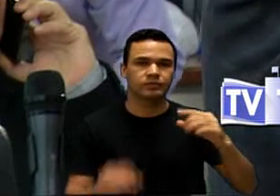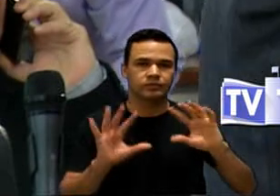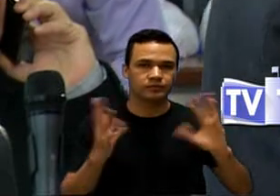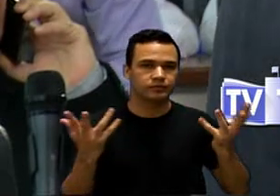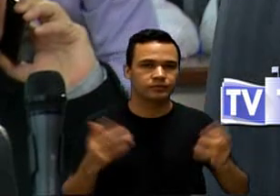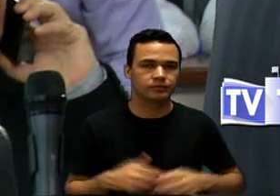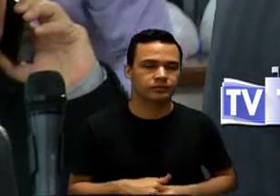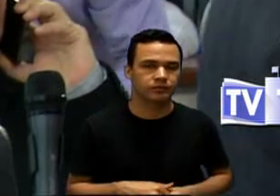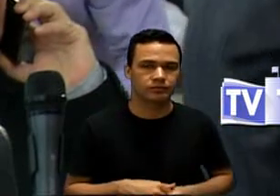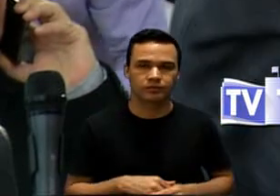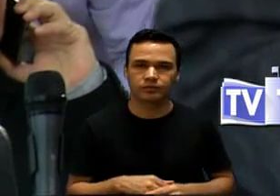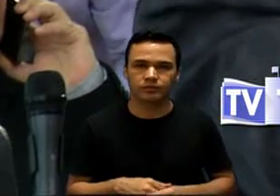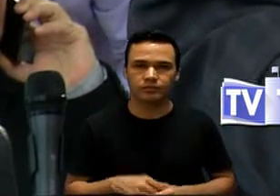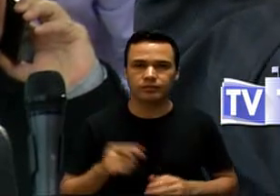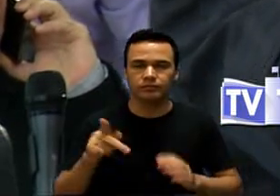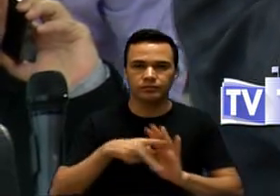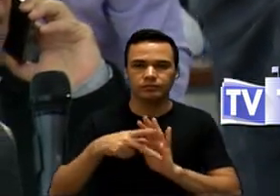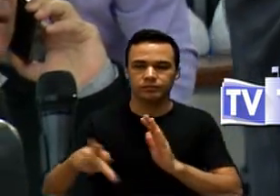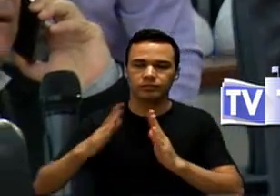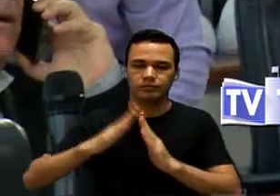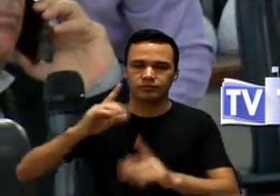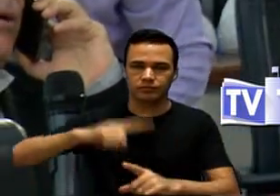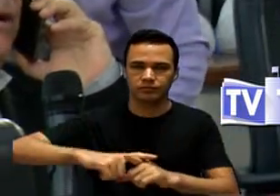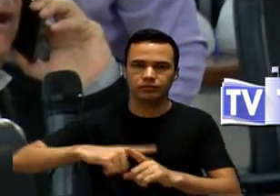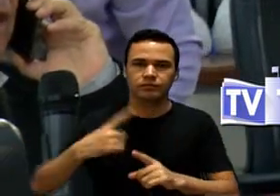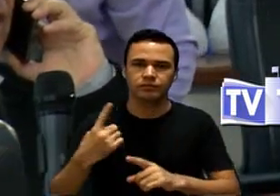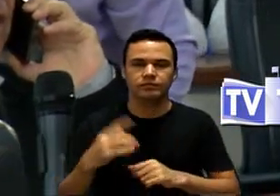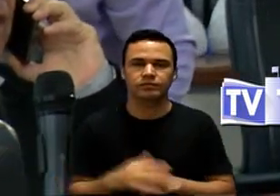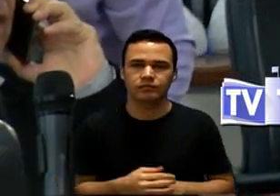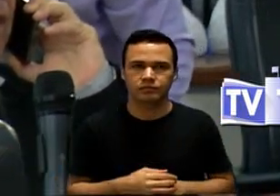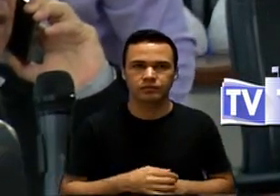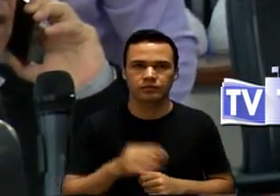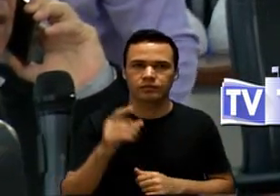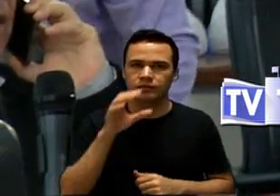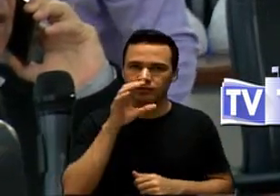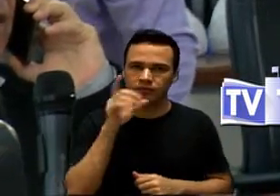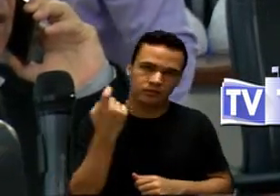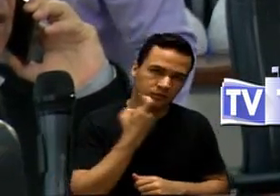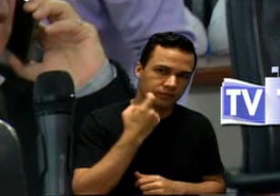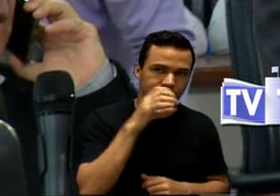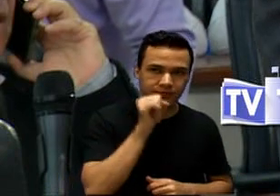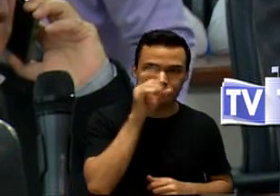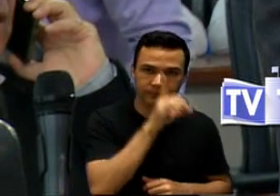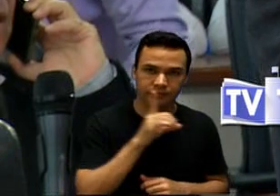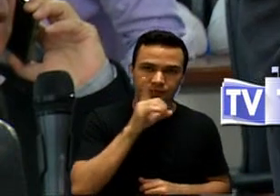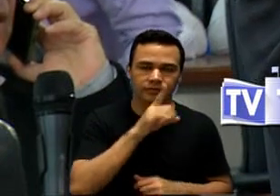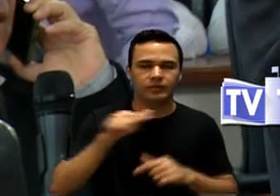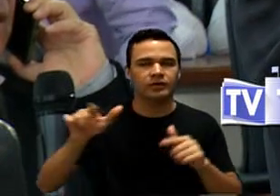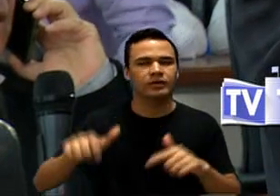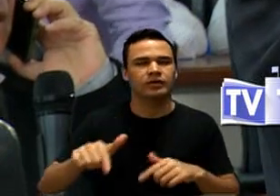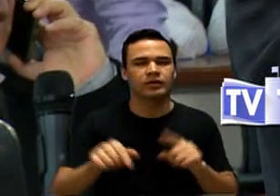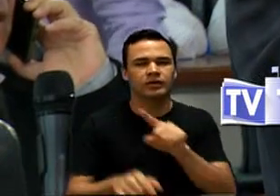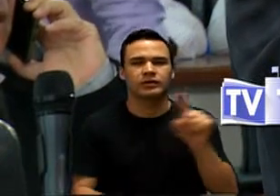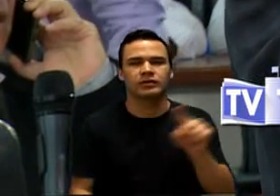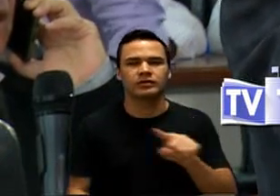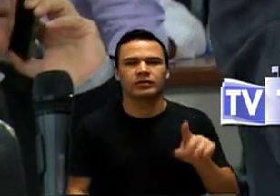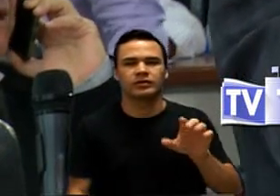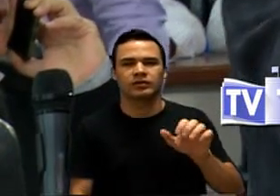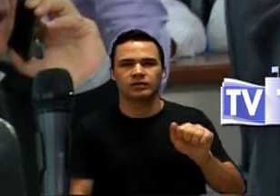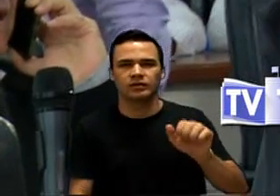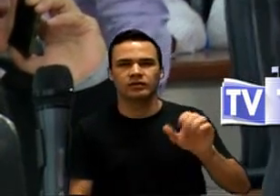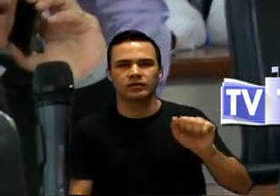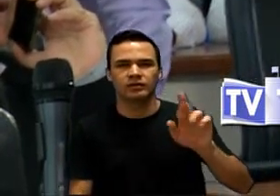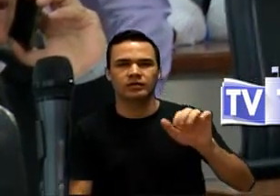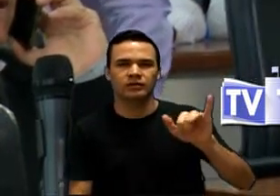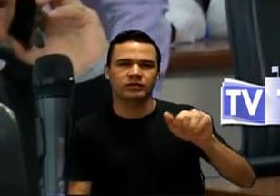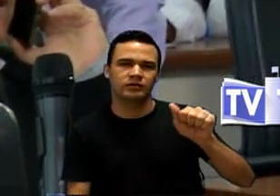festa evangélica na sexta, no sábado e no domingo na Vila Zacaria, onde eu